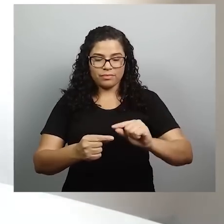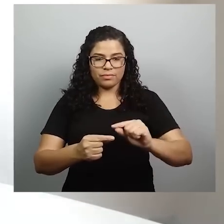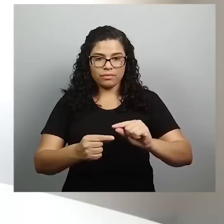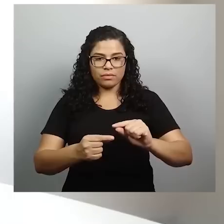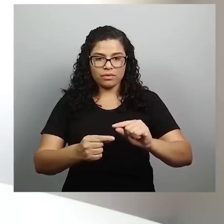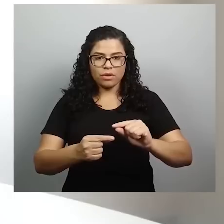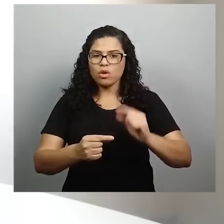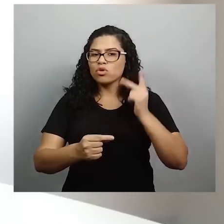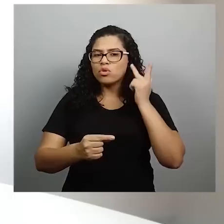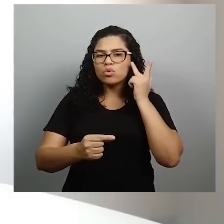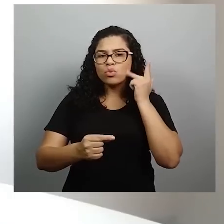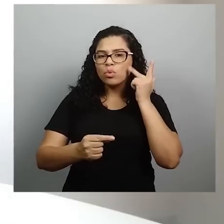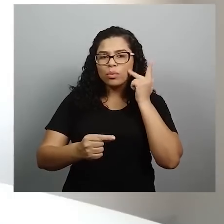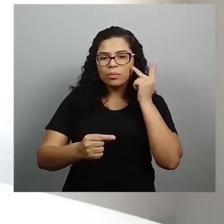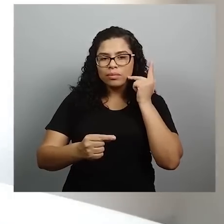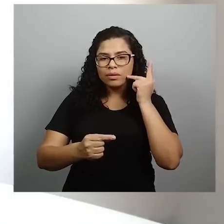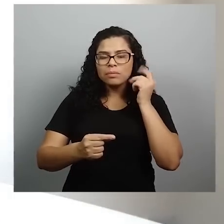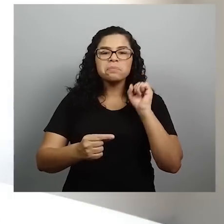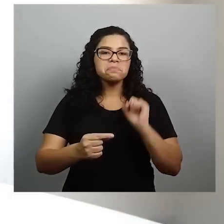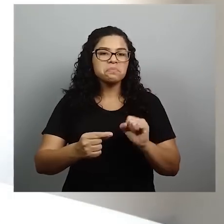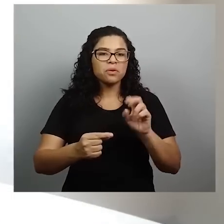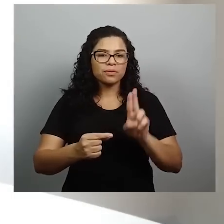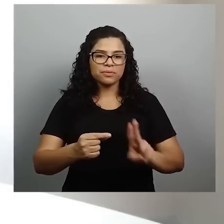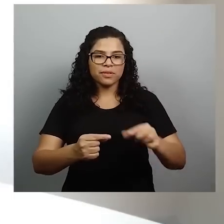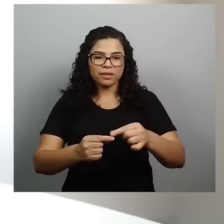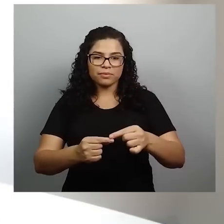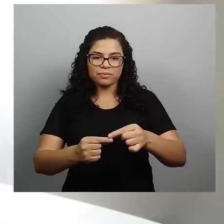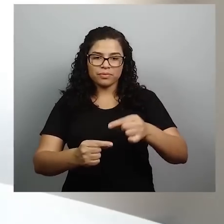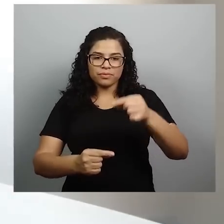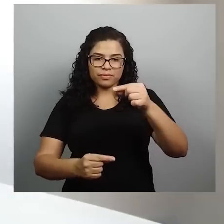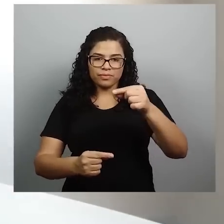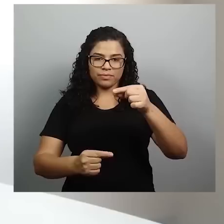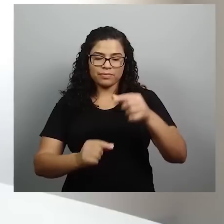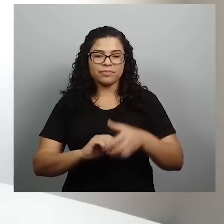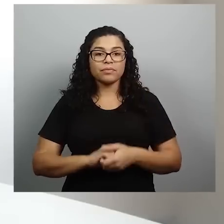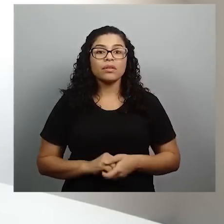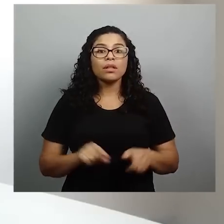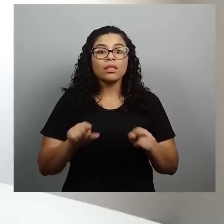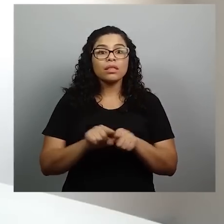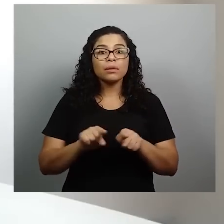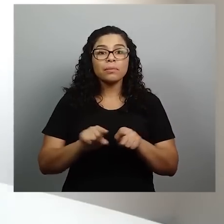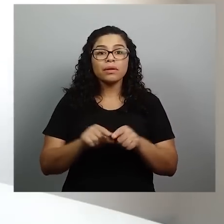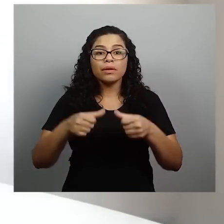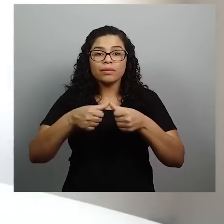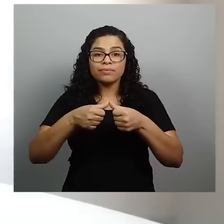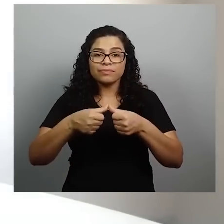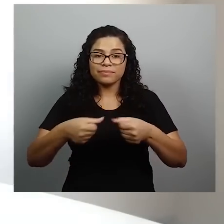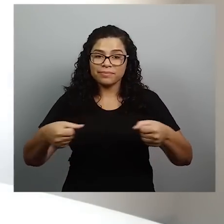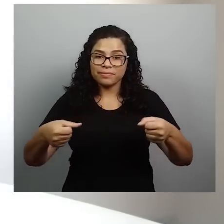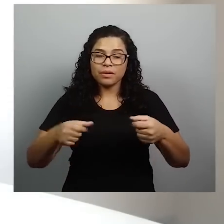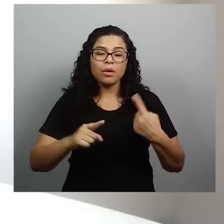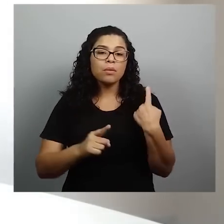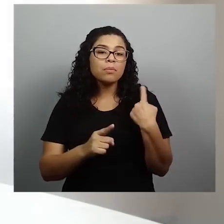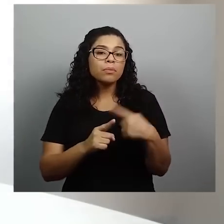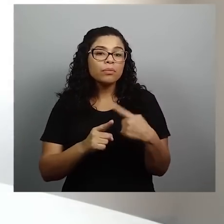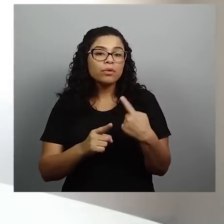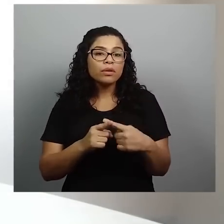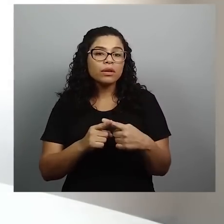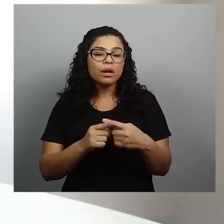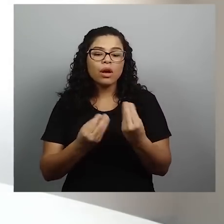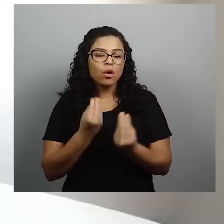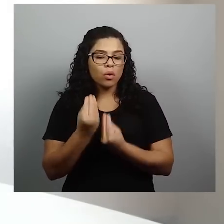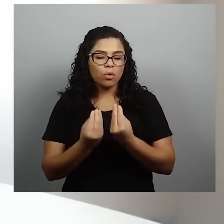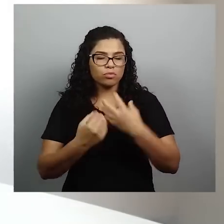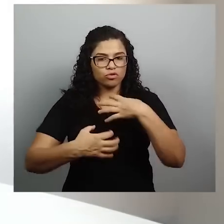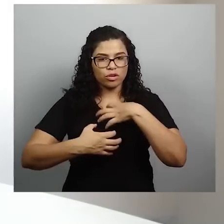tamanho normal, aí que você tiver, no tamanho padrão, e durex, porque